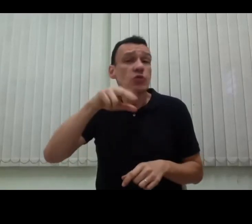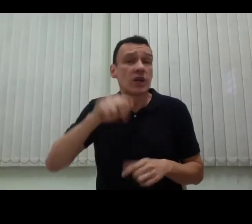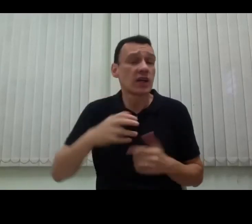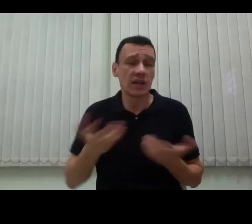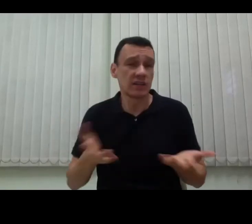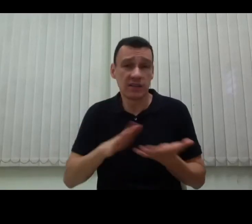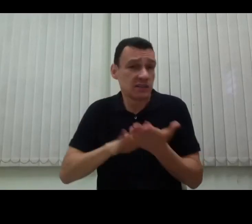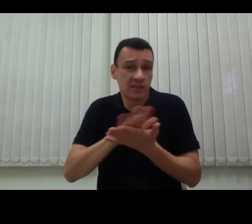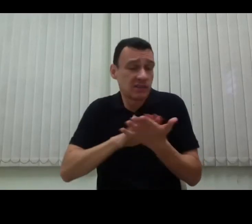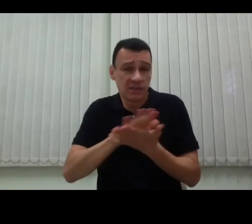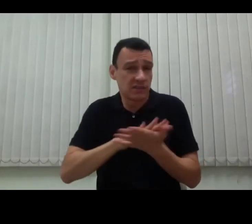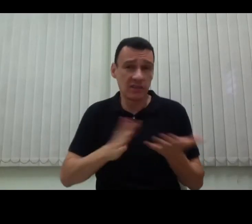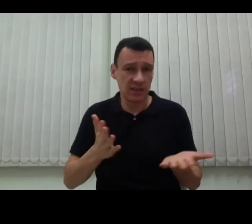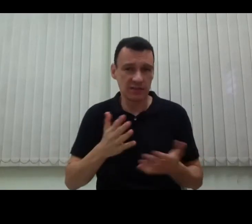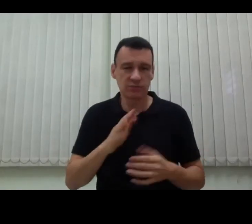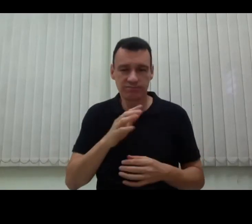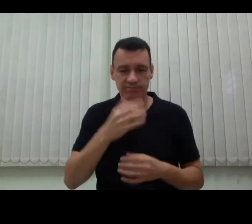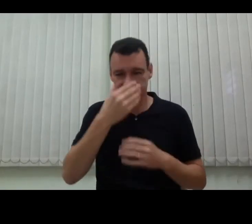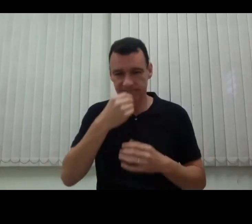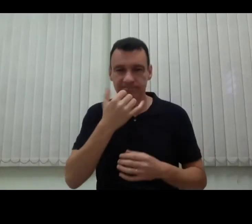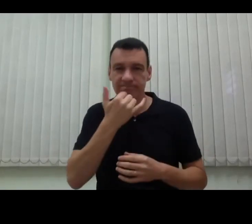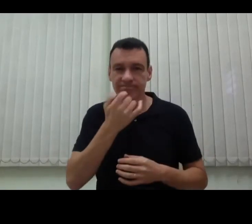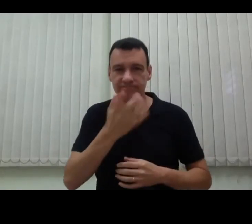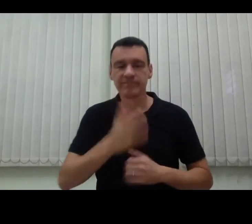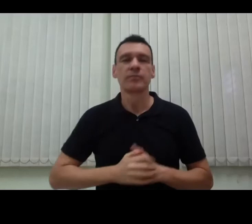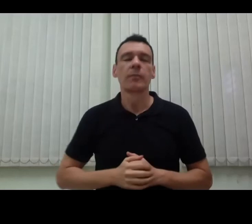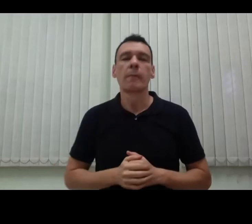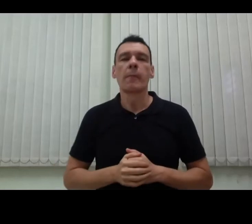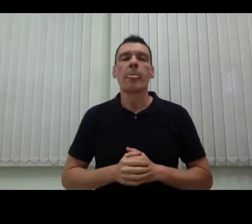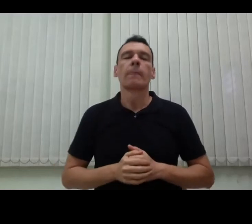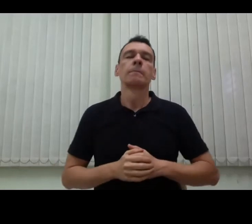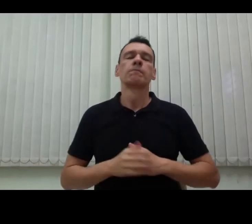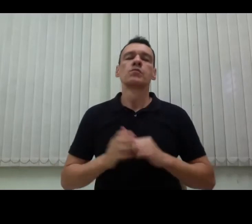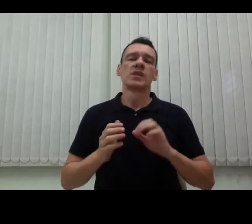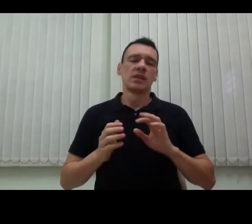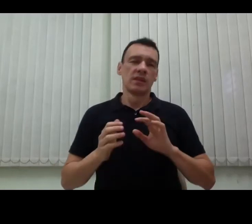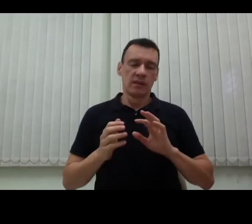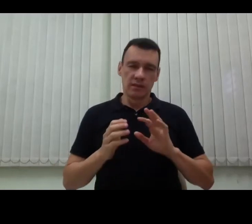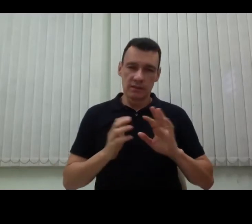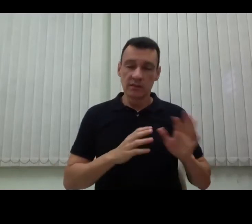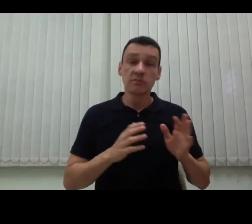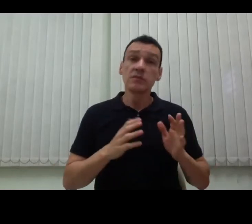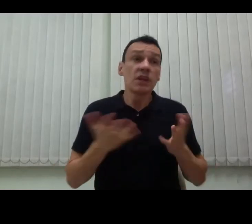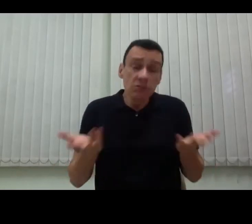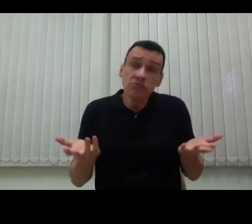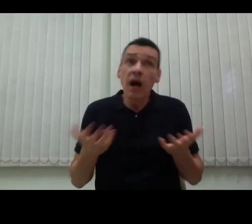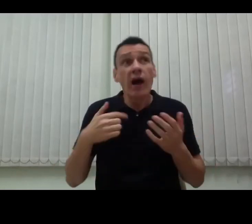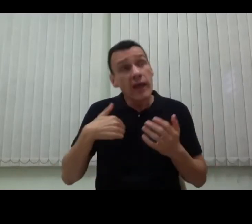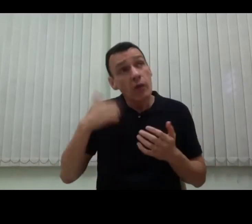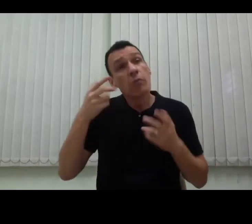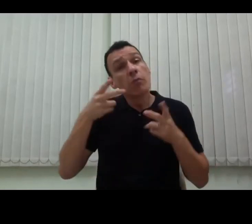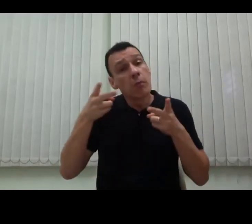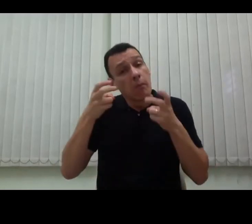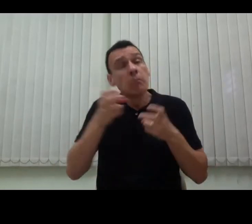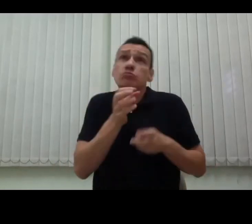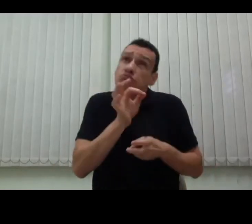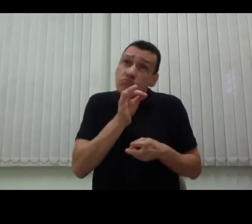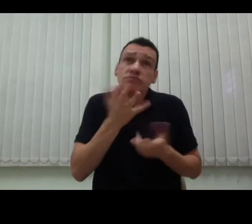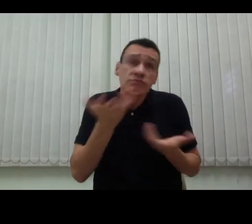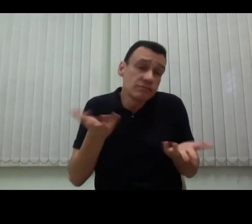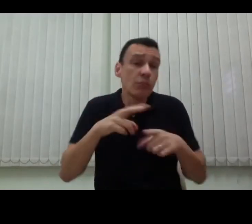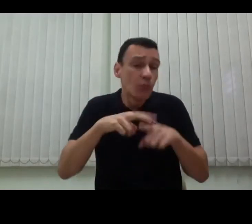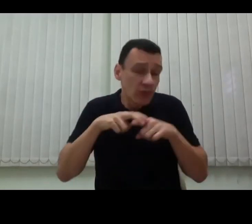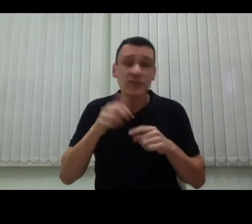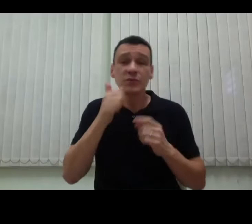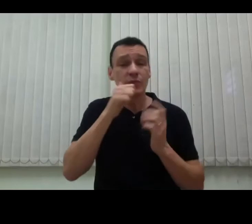desculpem, talvez fizesse sentido a ausência dessas publicações, né? Aí eu gostaria de pensar o hoje.